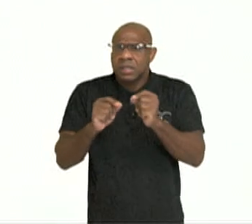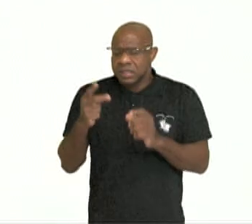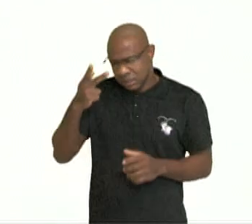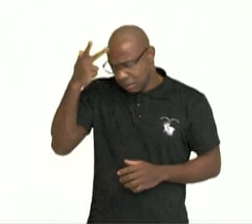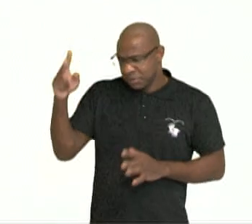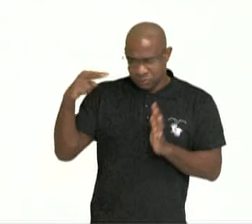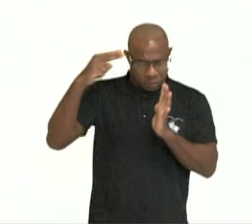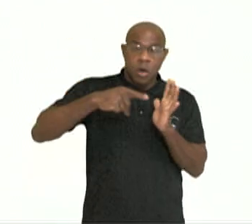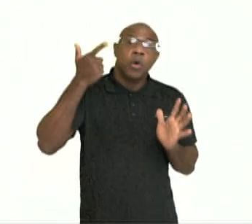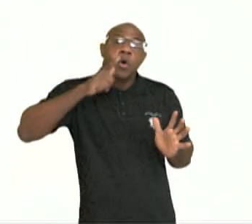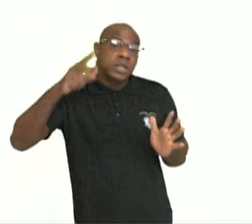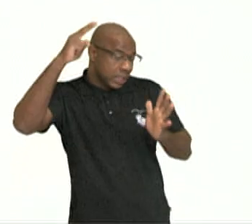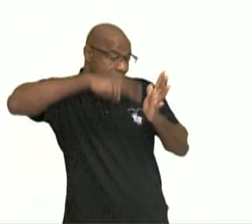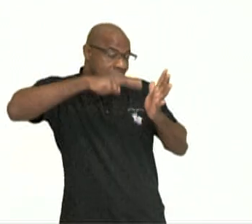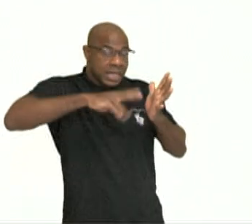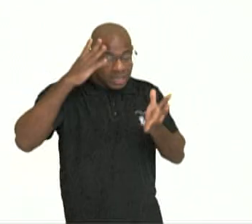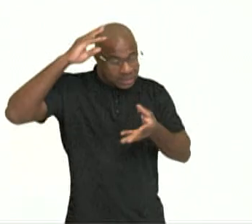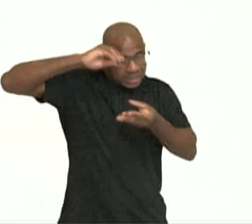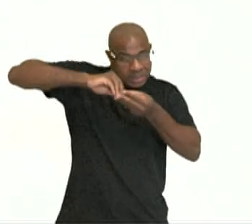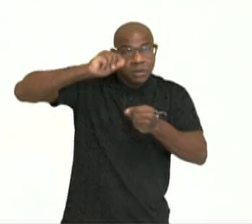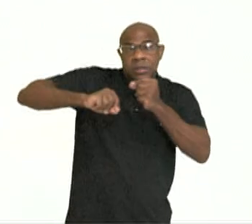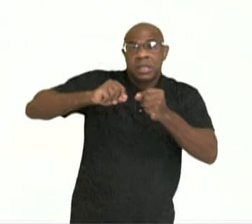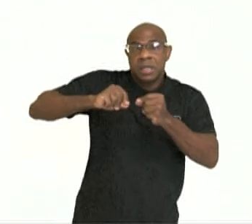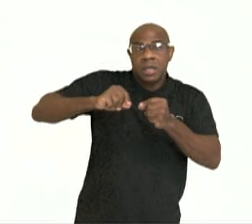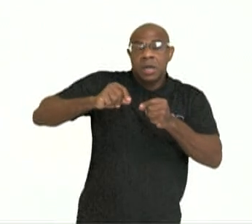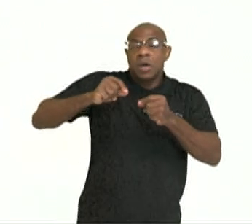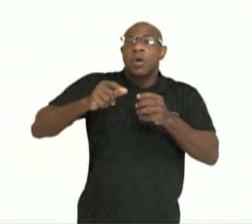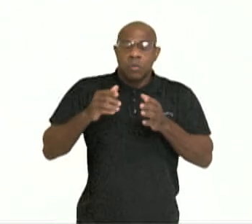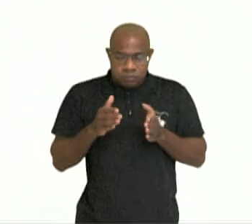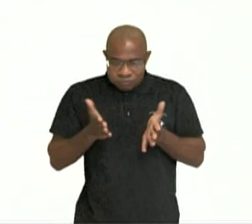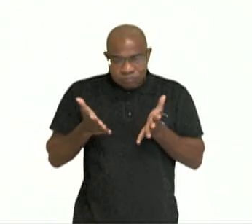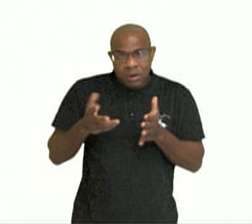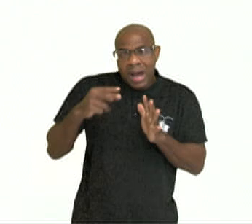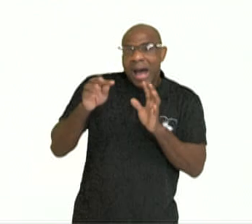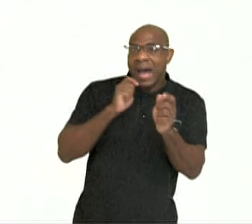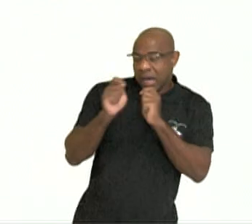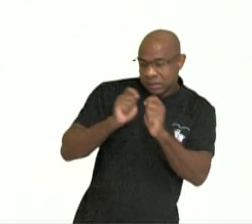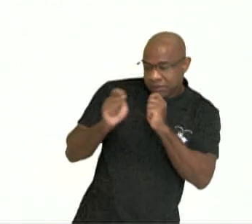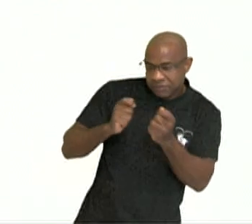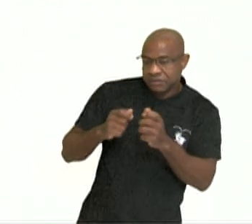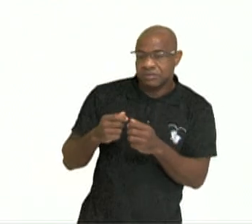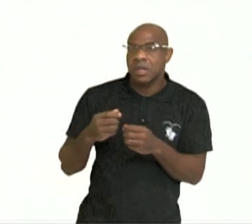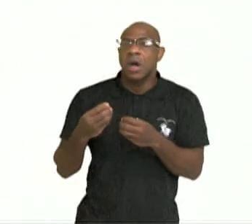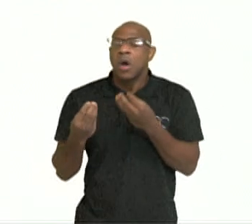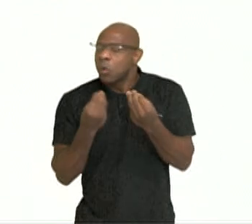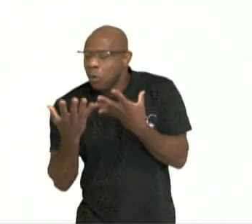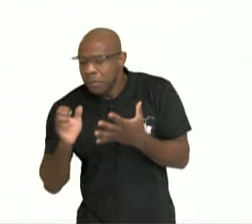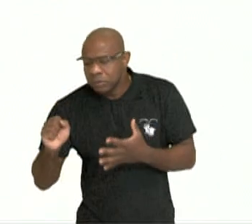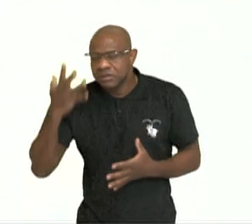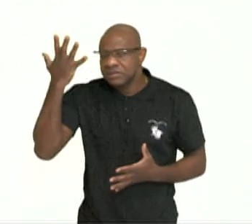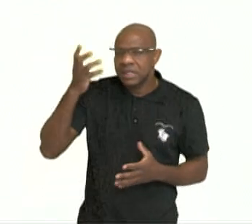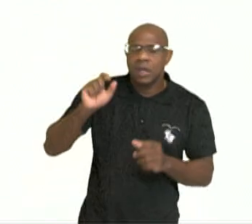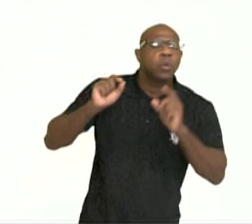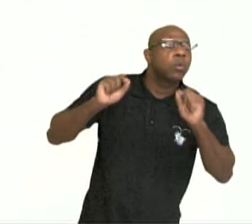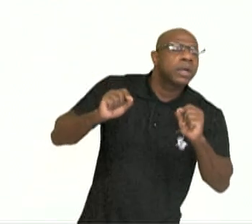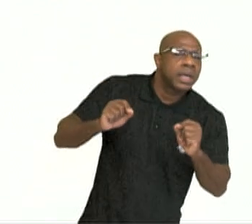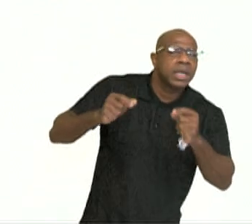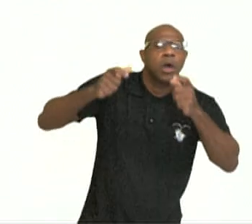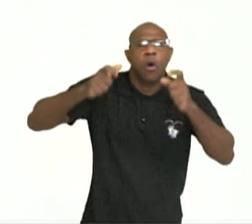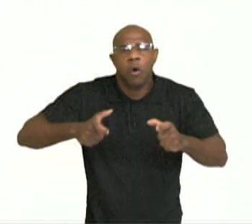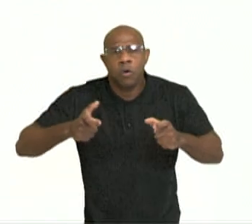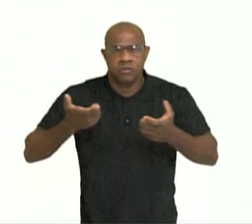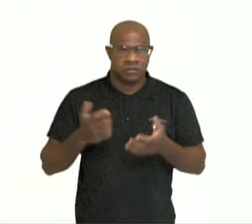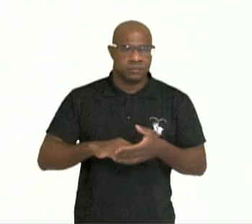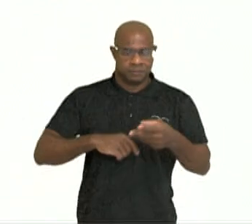leitor consiga compreender o caminho da reportagem, o que é, quando aconteceu, com quem, né? Então isso é o